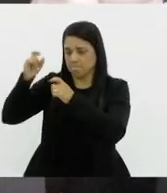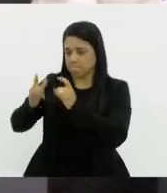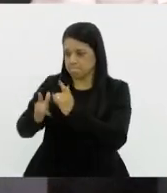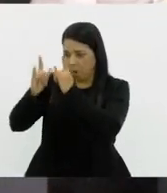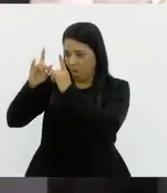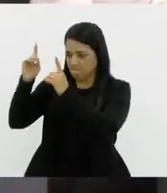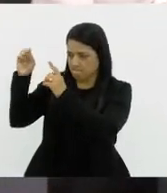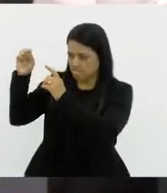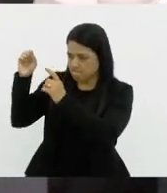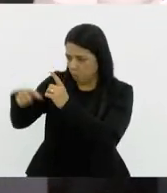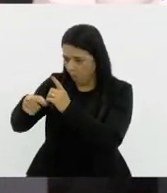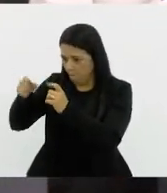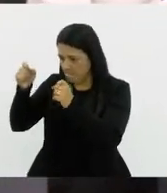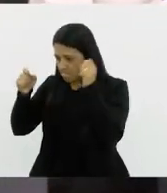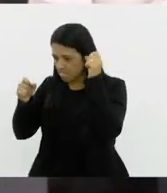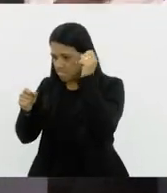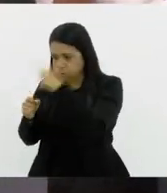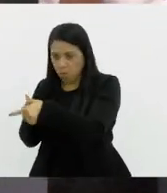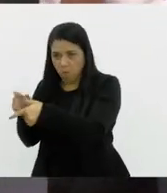da trepidação, né?